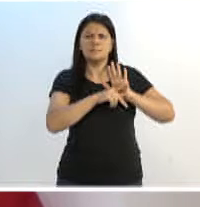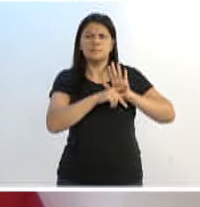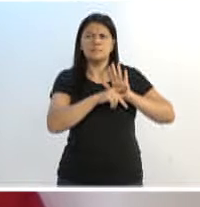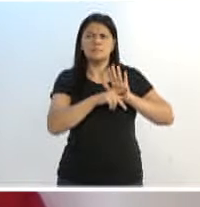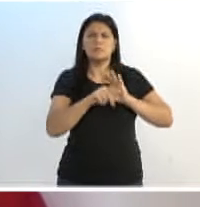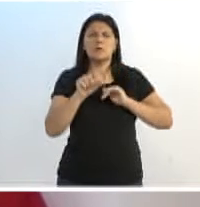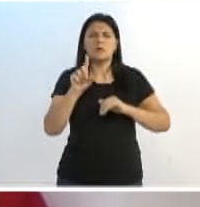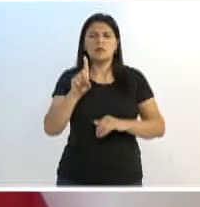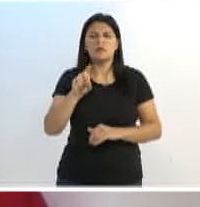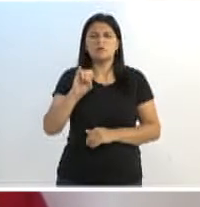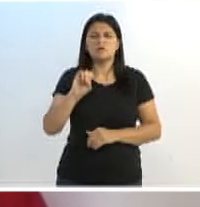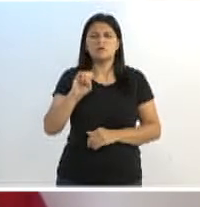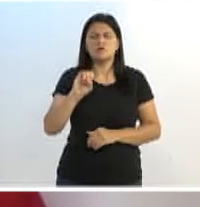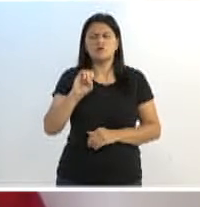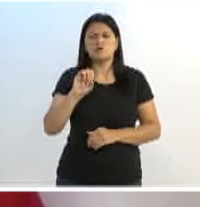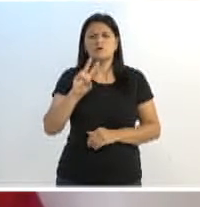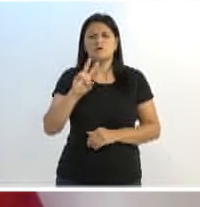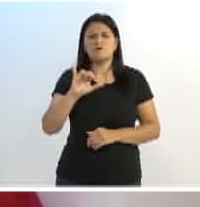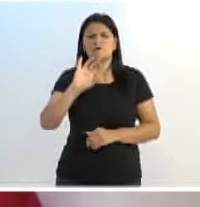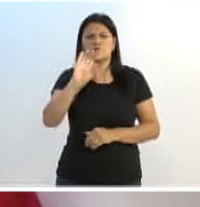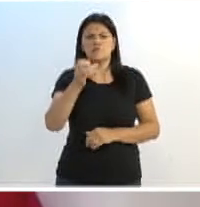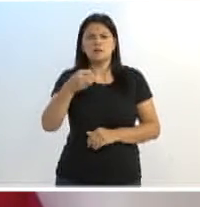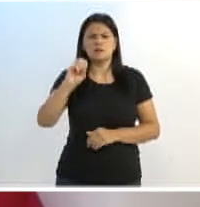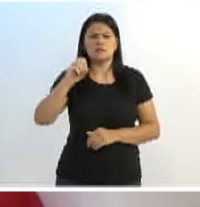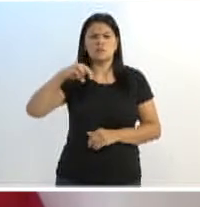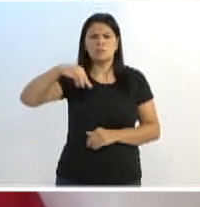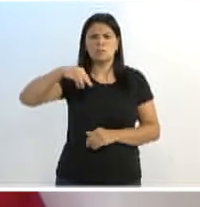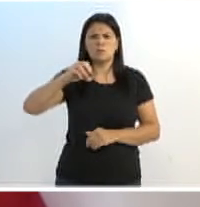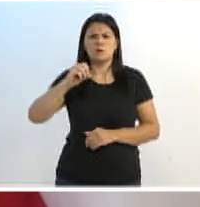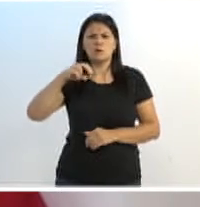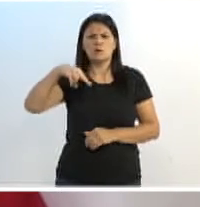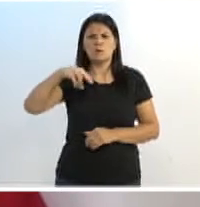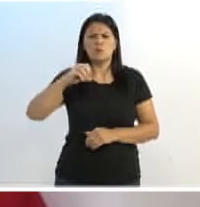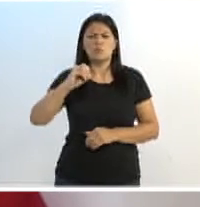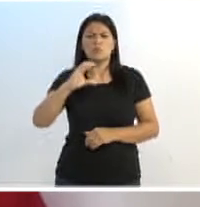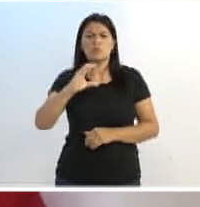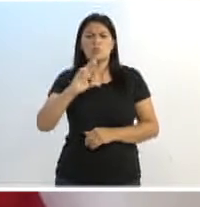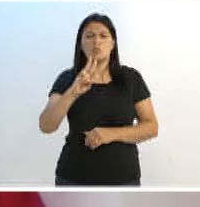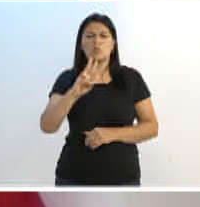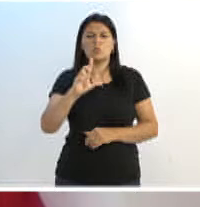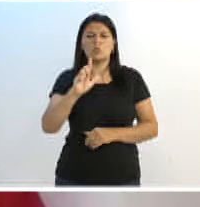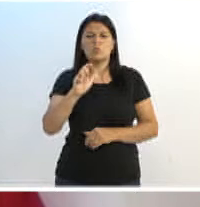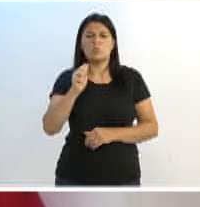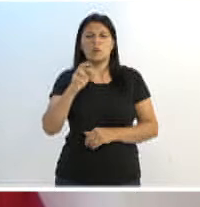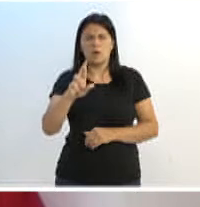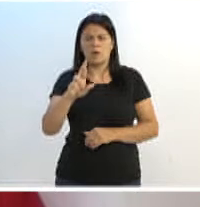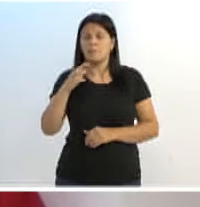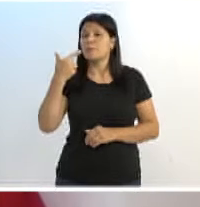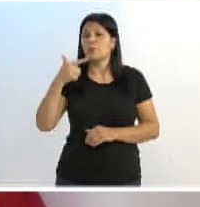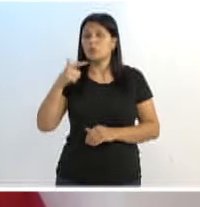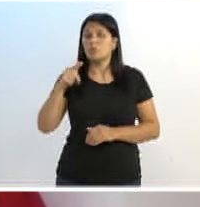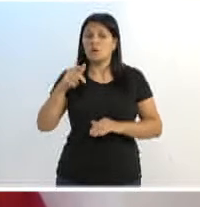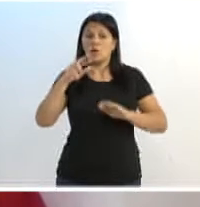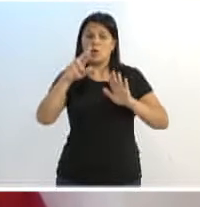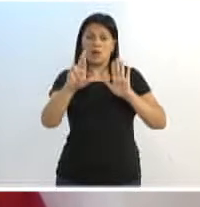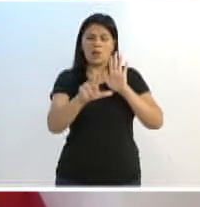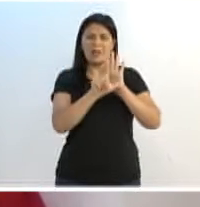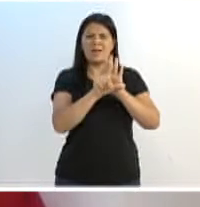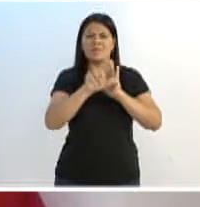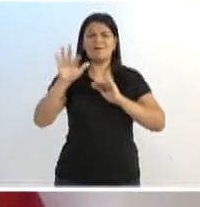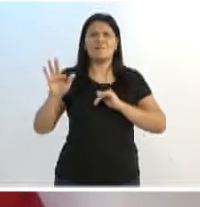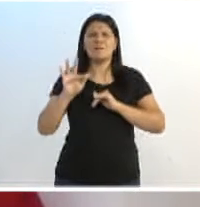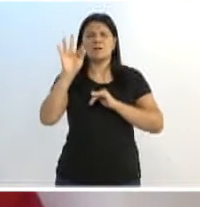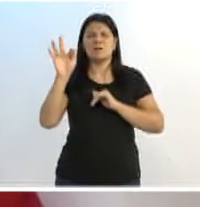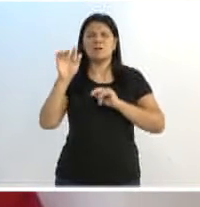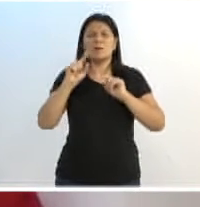entrei nessa casa, já foi aprovado em várias cidades brasileiras, ainda a gente não tem a regulamentação federal, mas basicamente faz com que essa